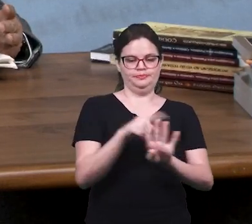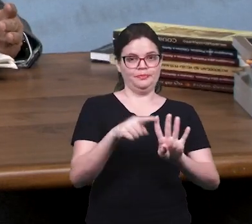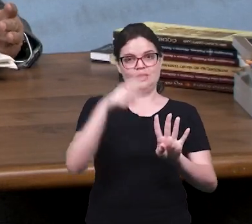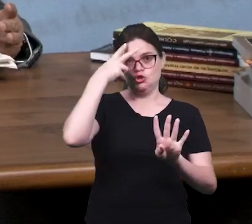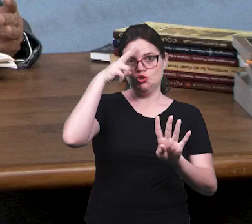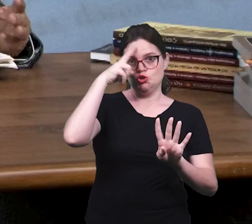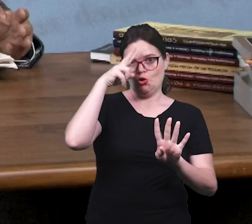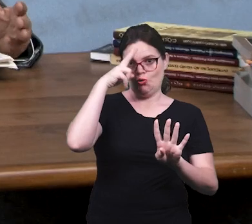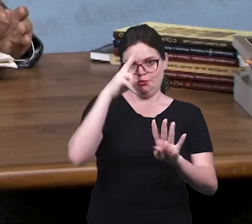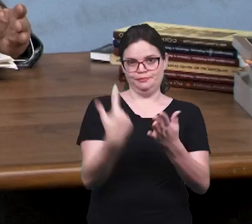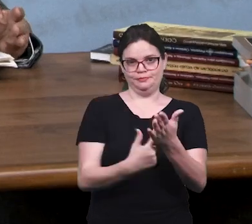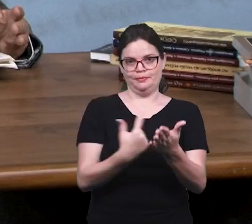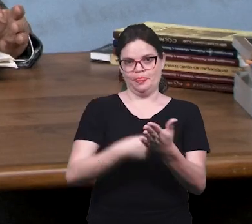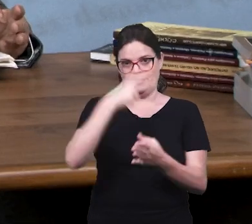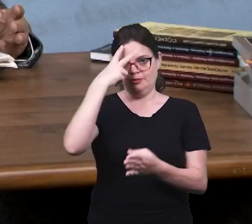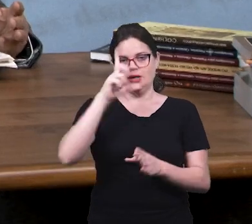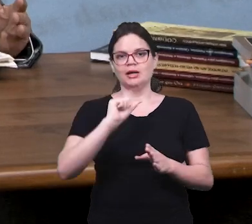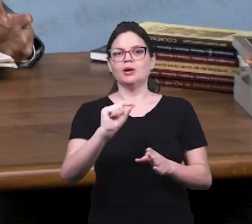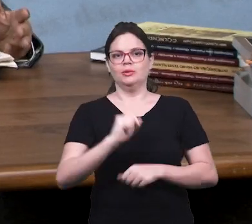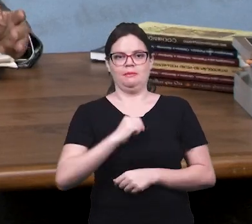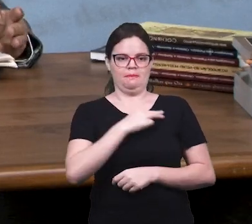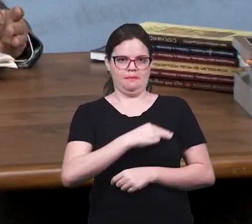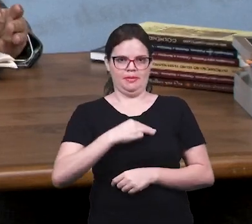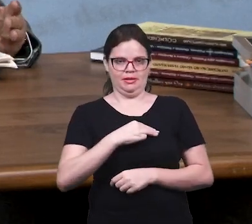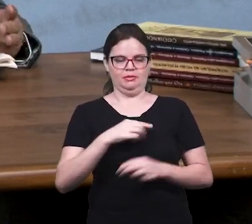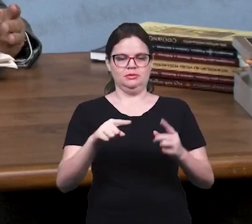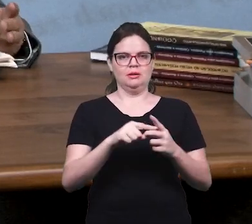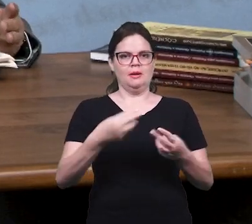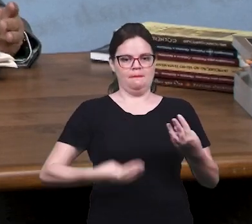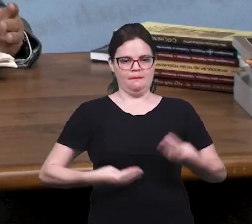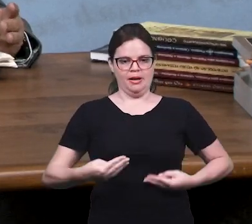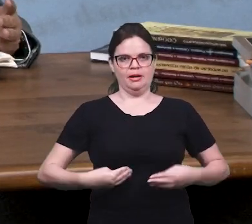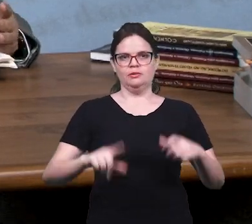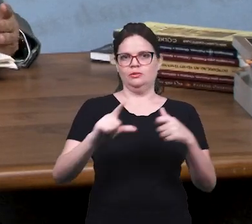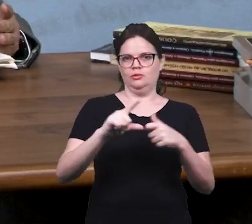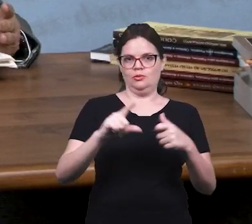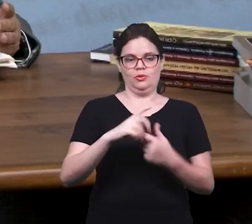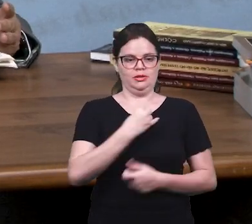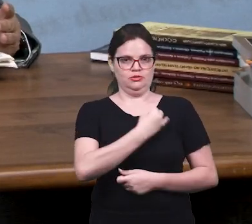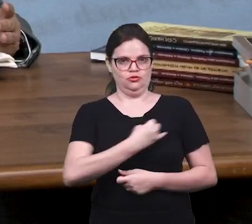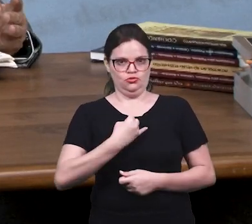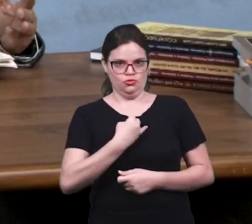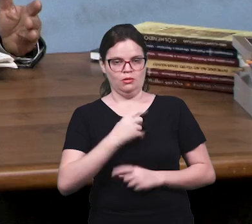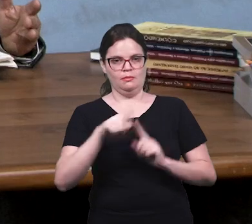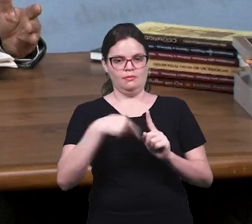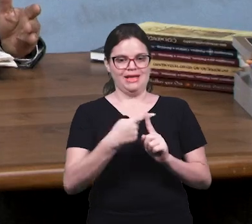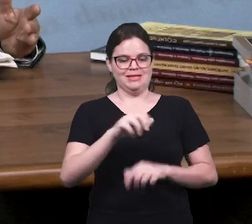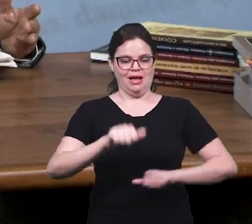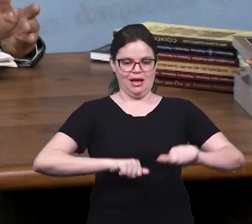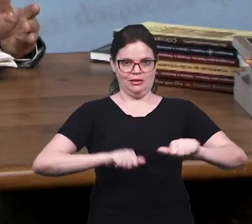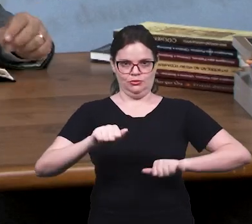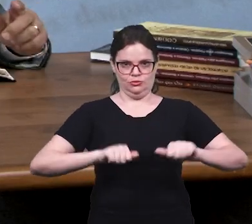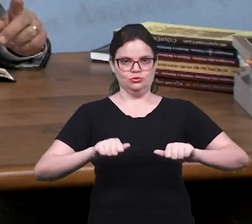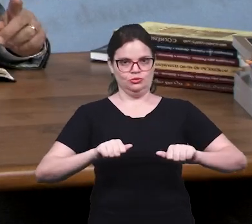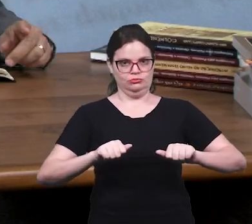históricos, os 4 evangelhos, Mateus, Marcos, Lucas e João, e Atos dos